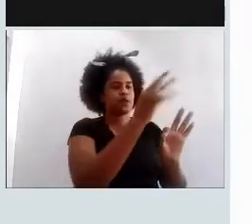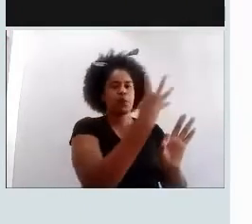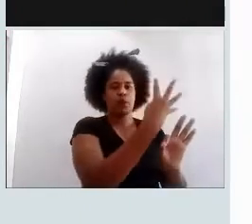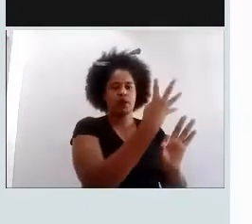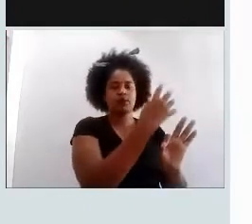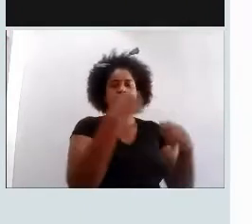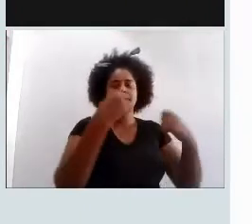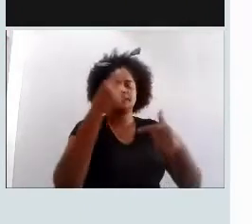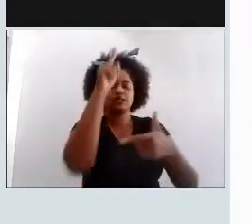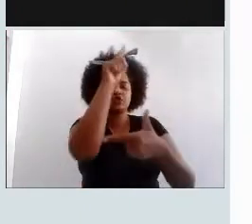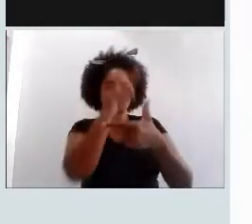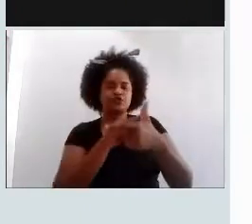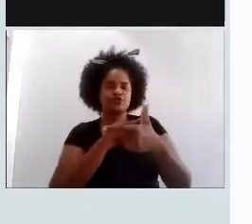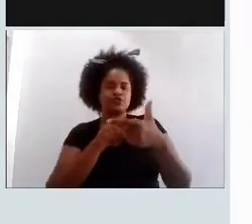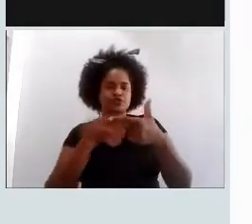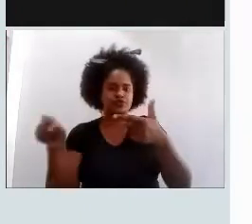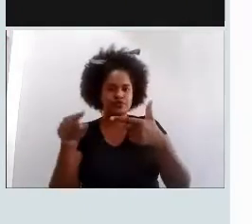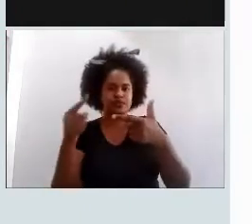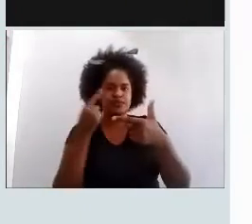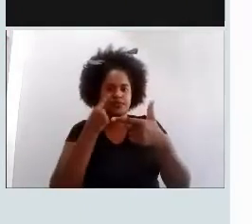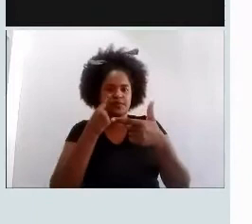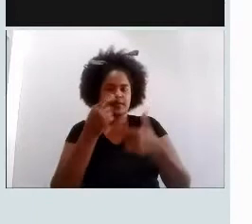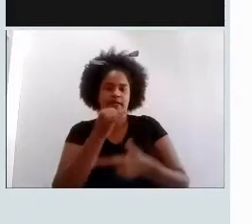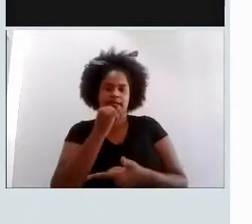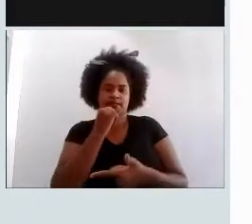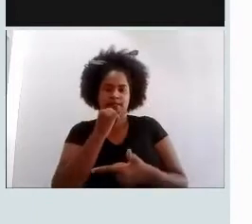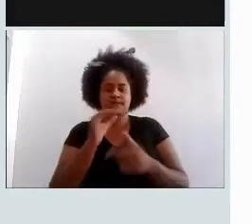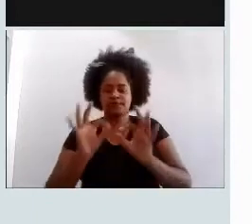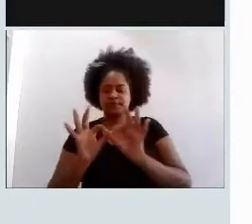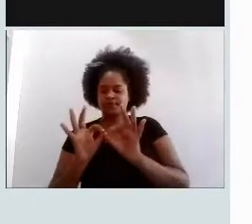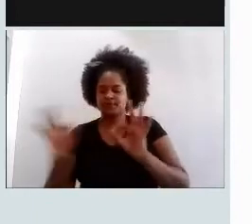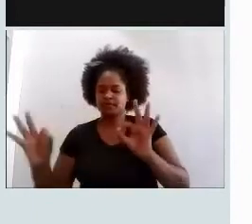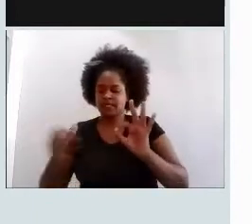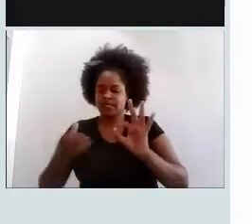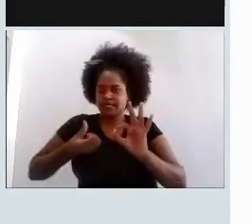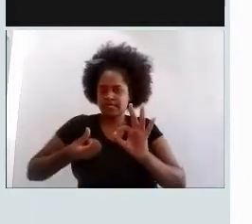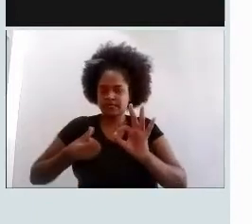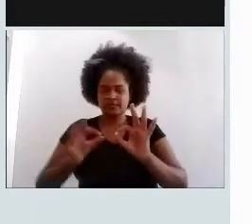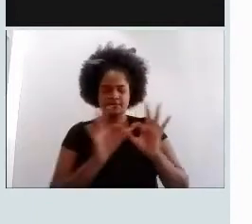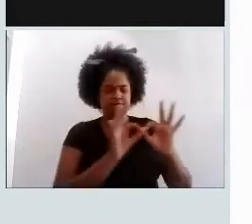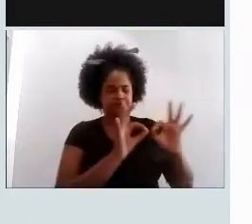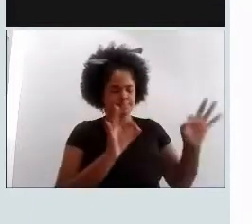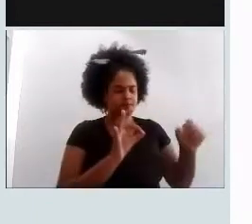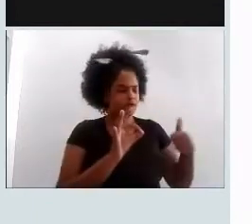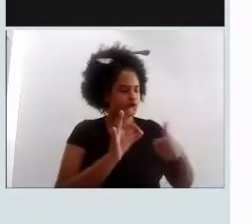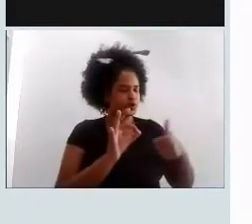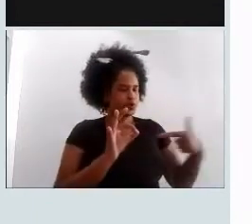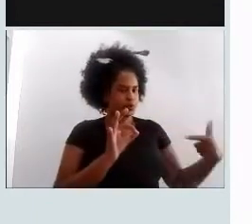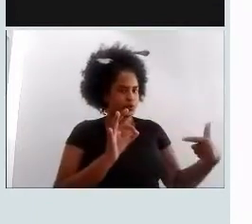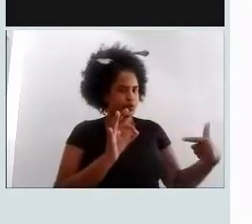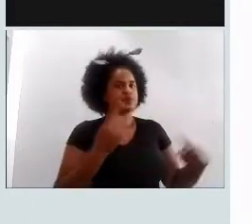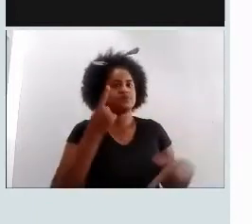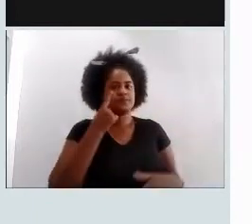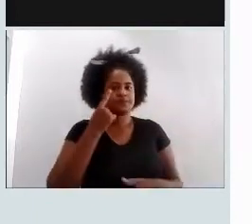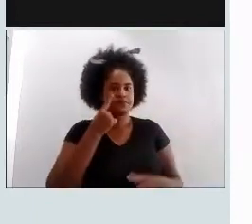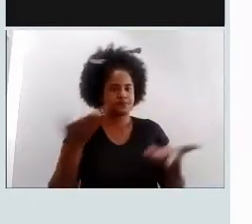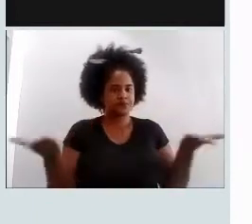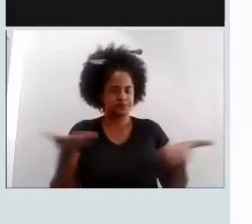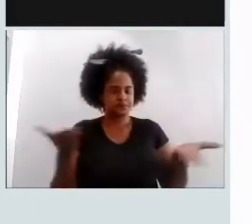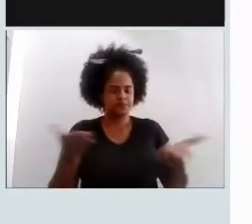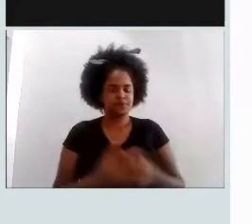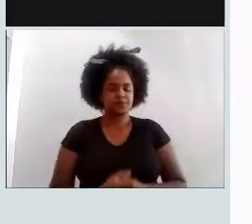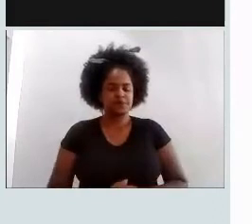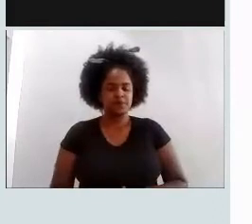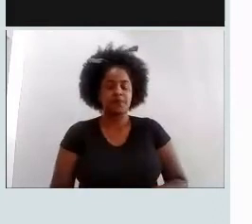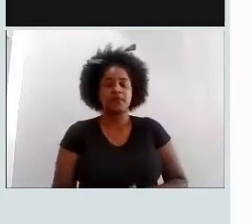vamos pegar a parte de baixo, a base. Então, se nós temos, é,